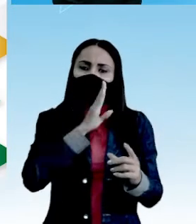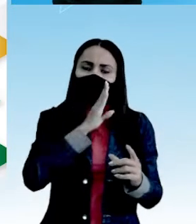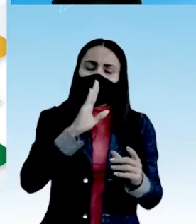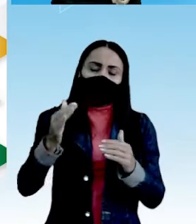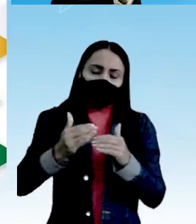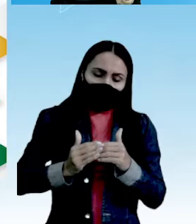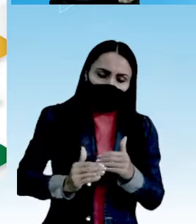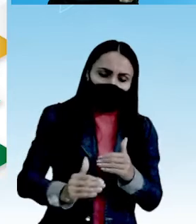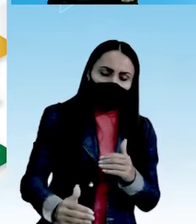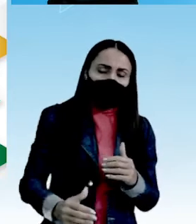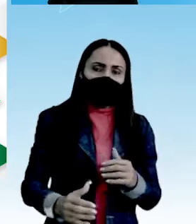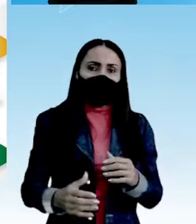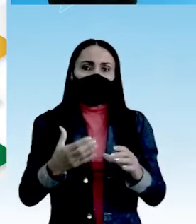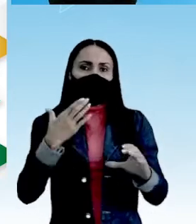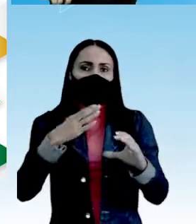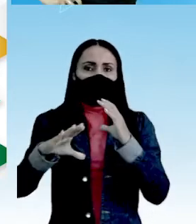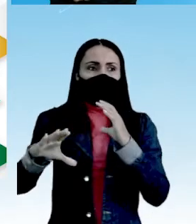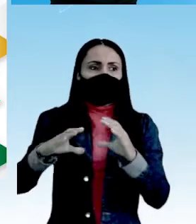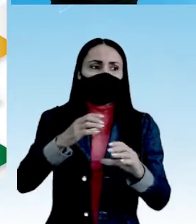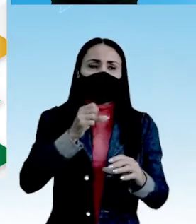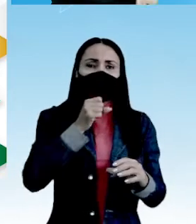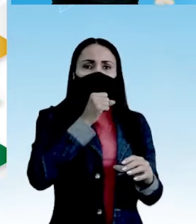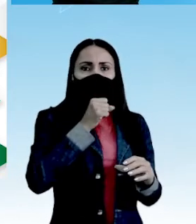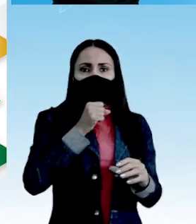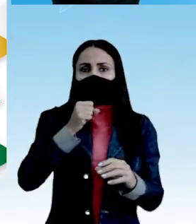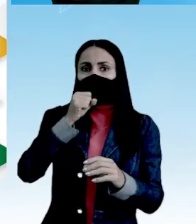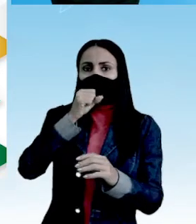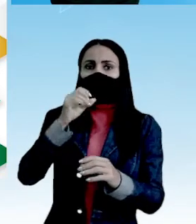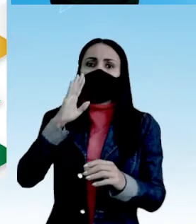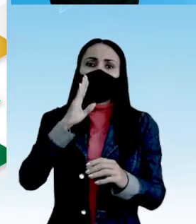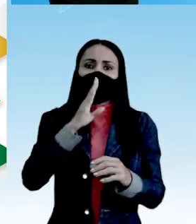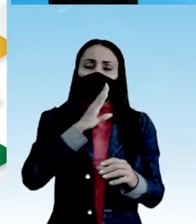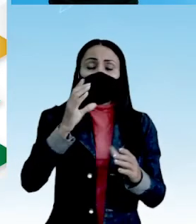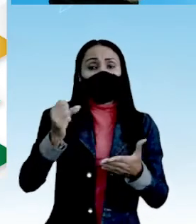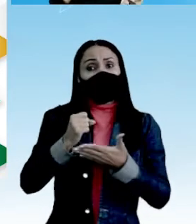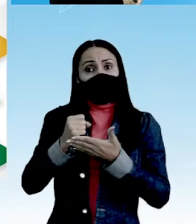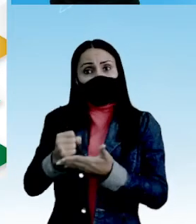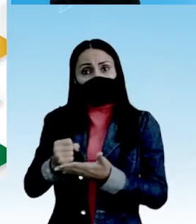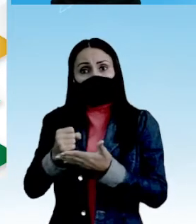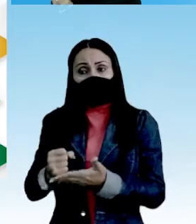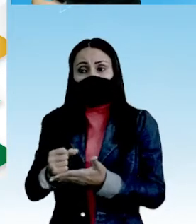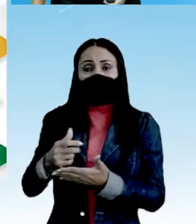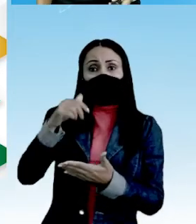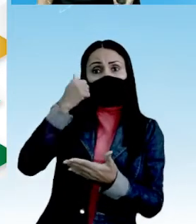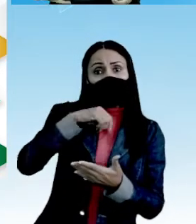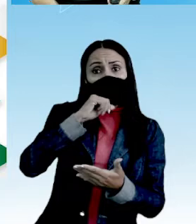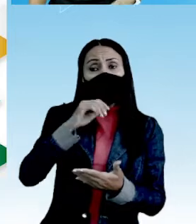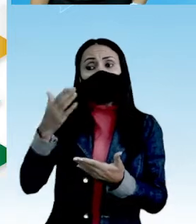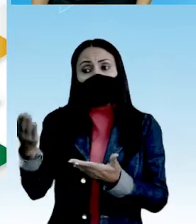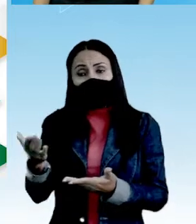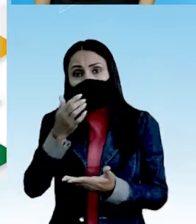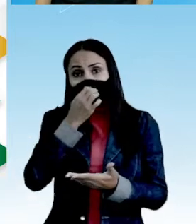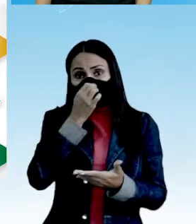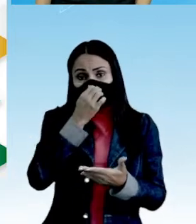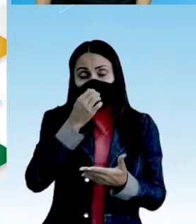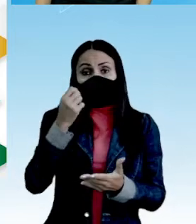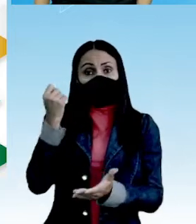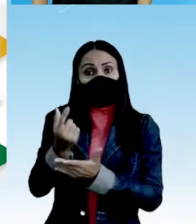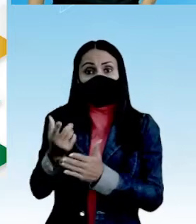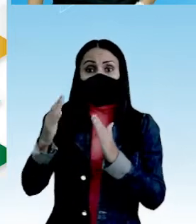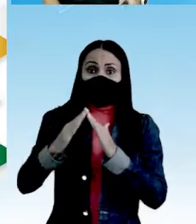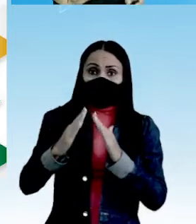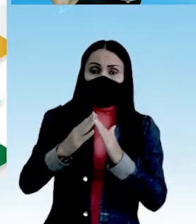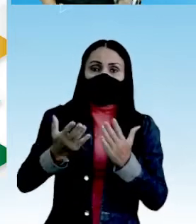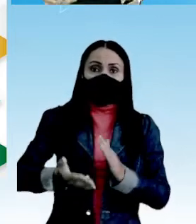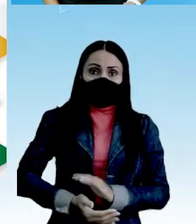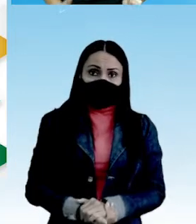a cantar no bar, justamente para ajudar e para não ser despejada, para não perder o lugar que ela e a mãe moravam, né?